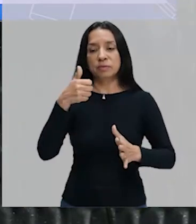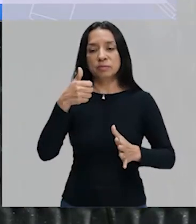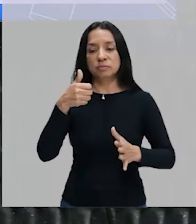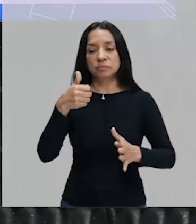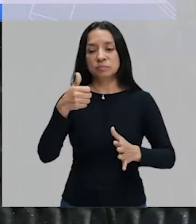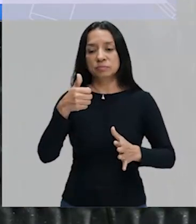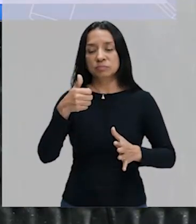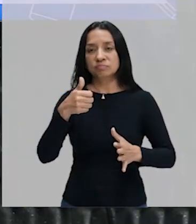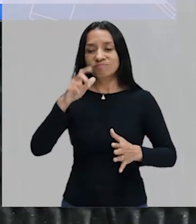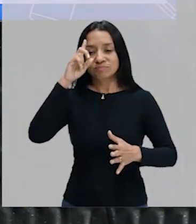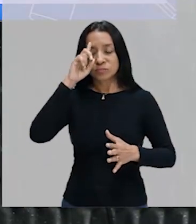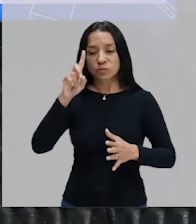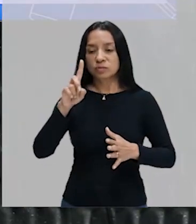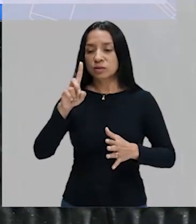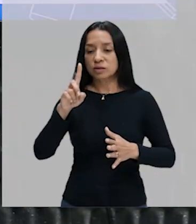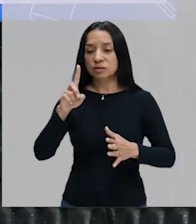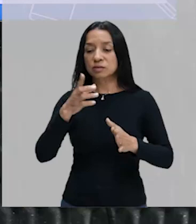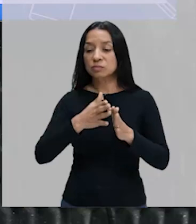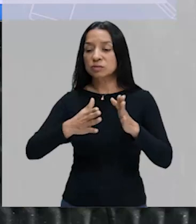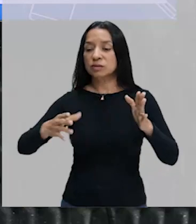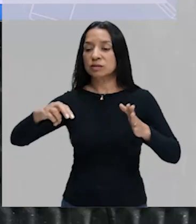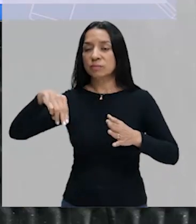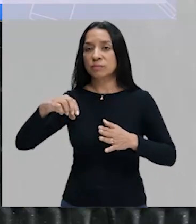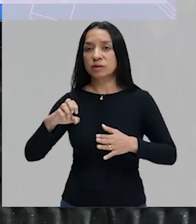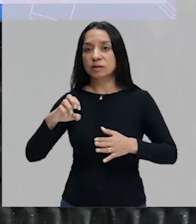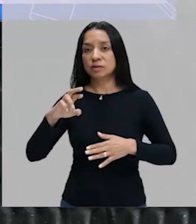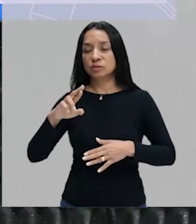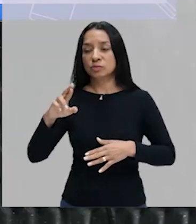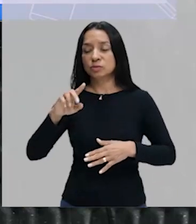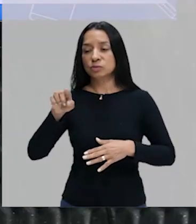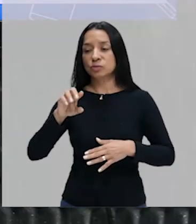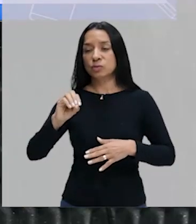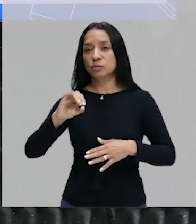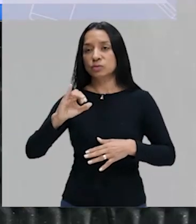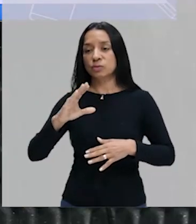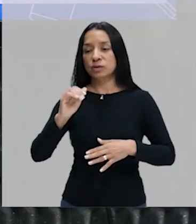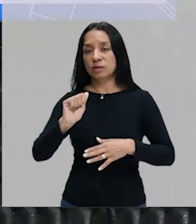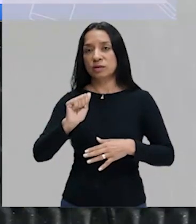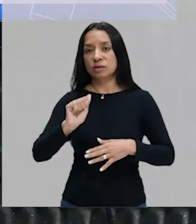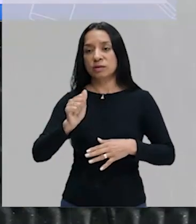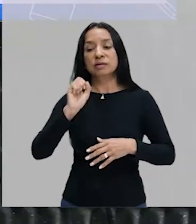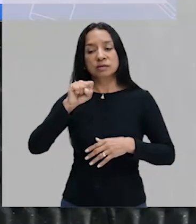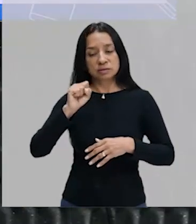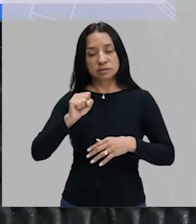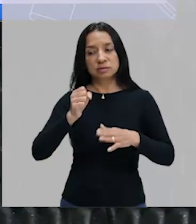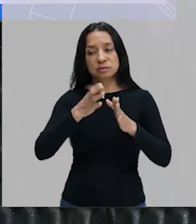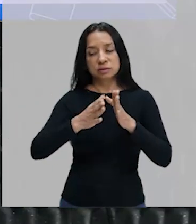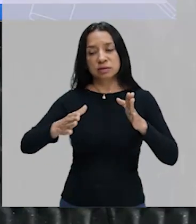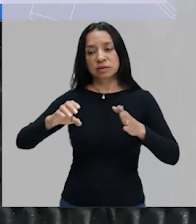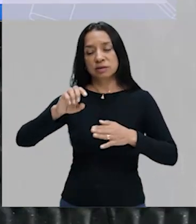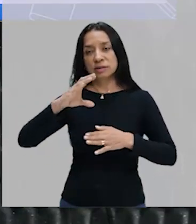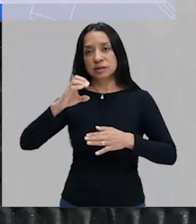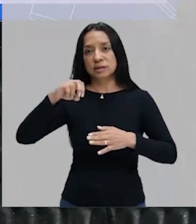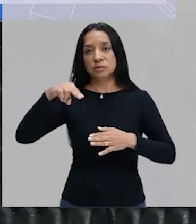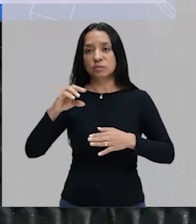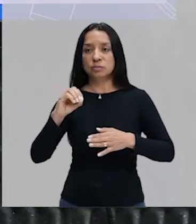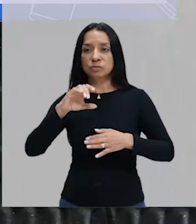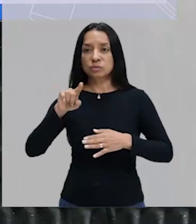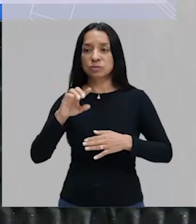não datam da era Mesozoica, tá? Eles são da era Cenozoica. Ok, pessoal?